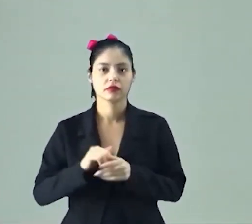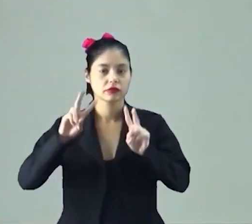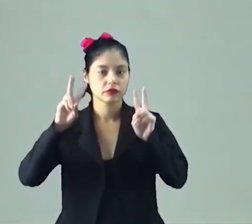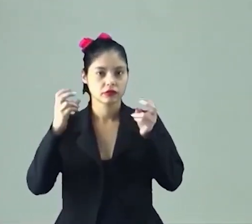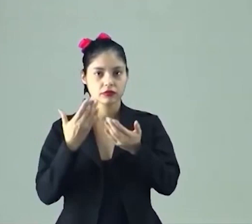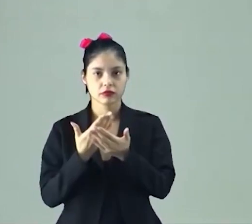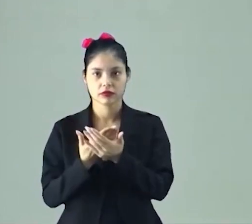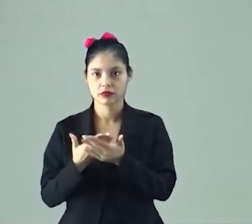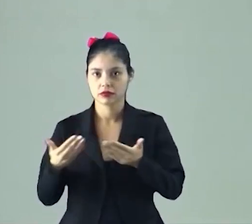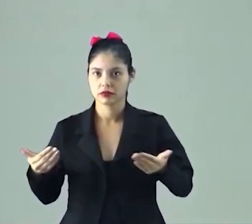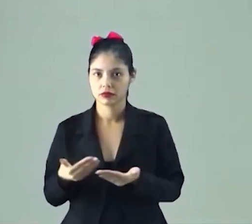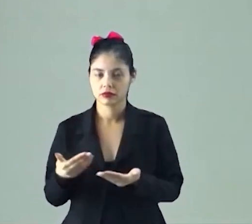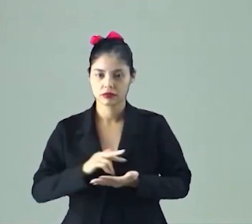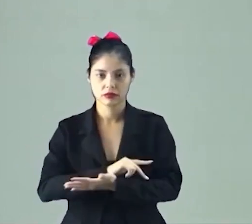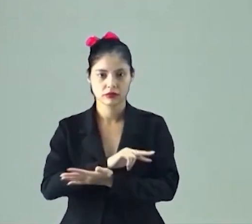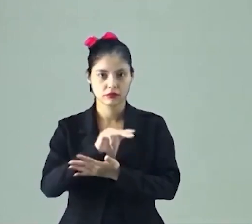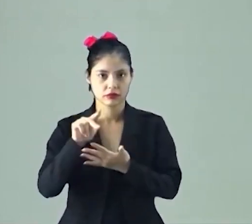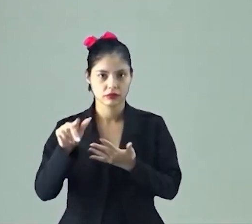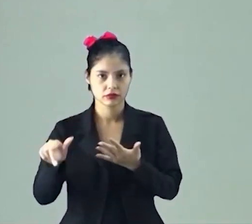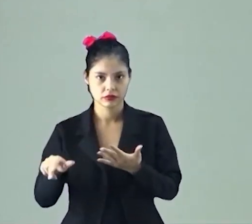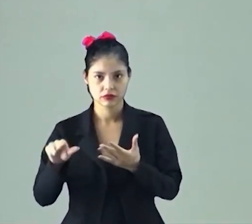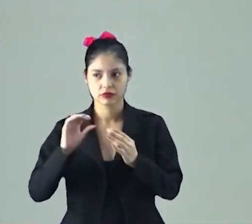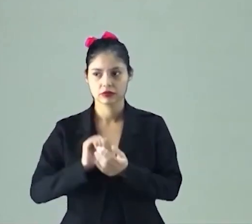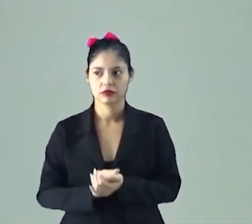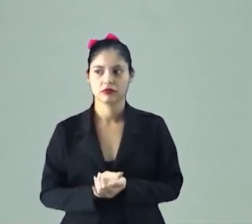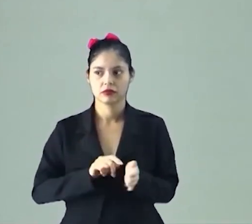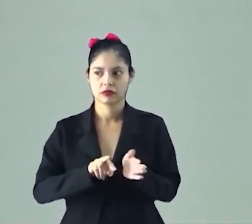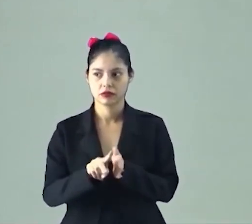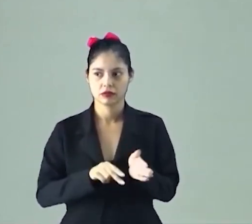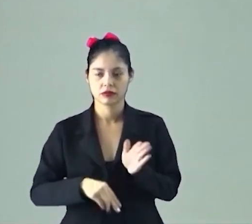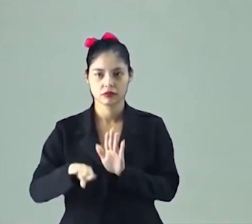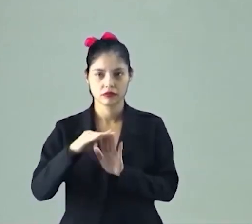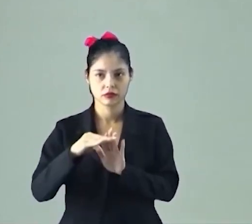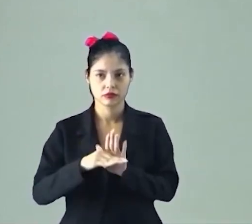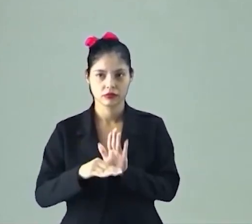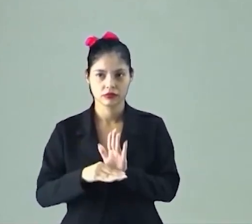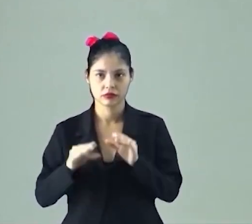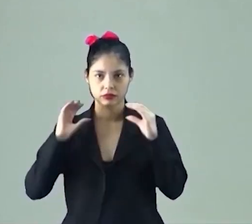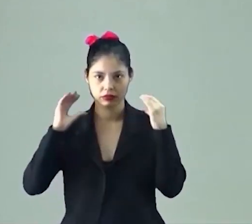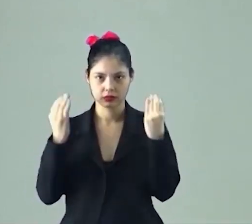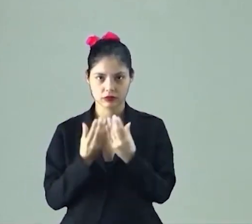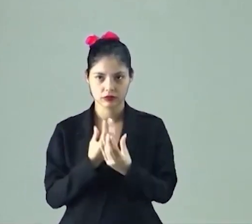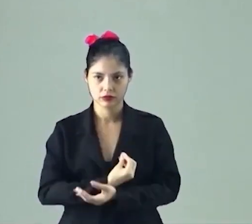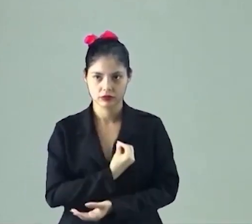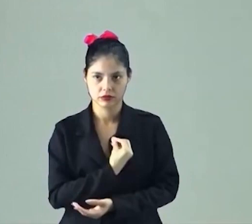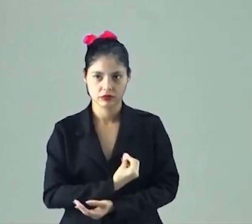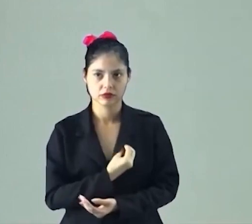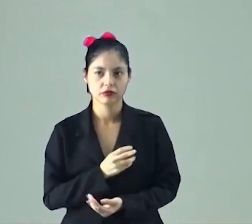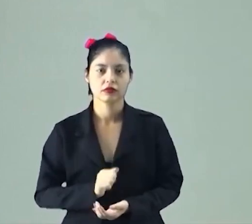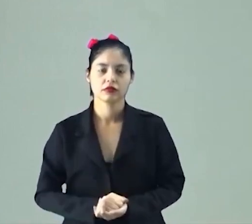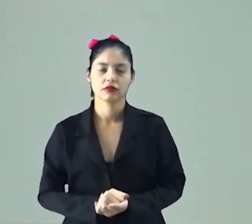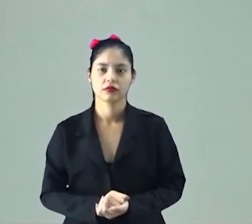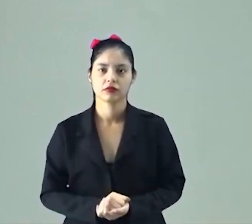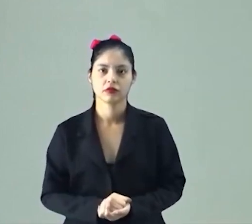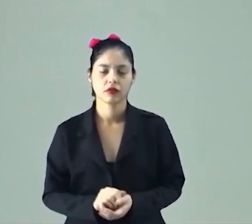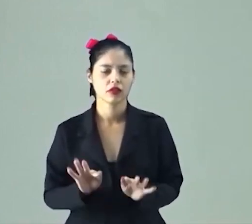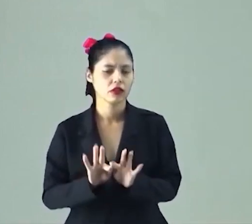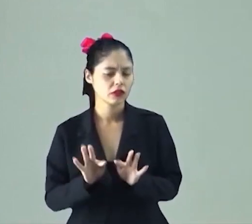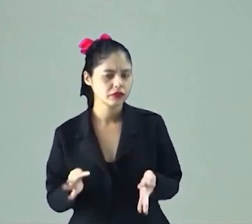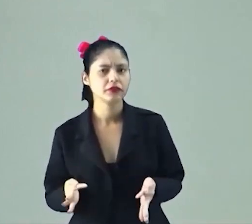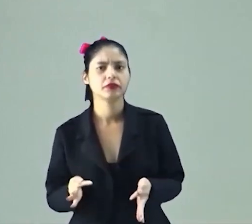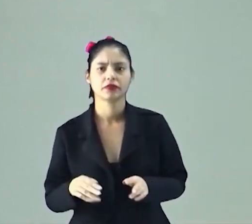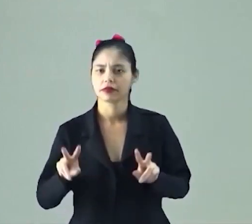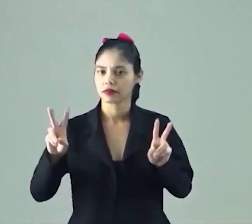tema da aula de hoje é diversidade biológica e classificação dos seres vivos. Esse é um tema muito